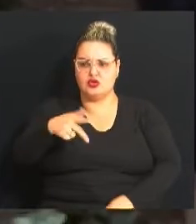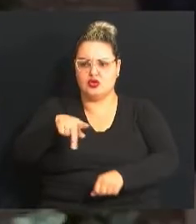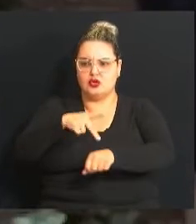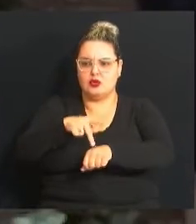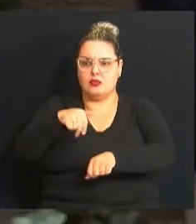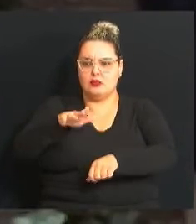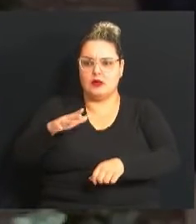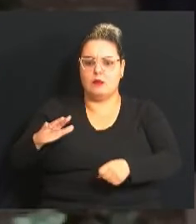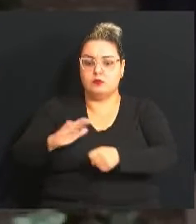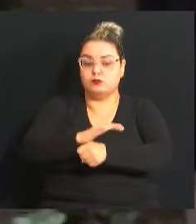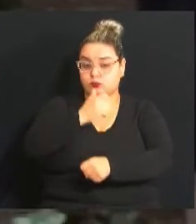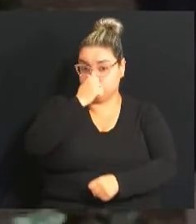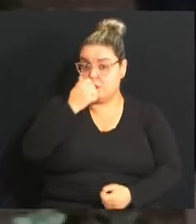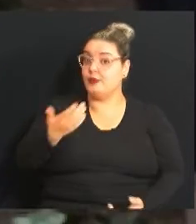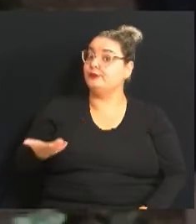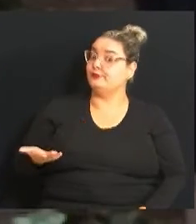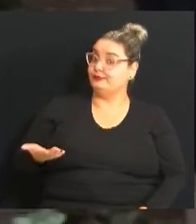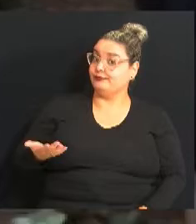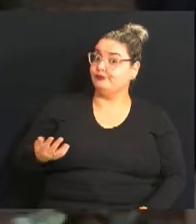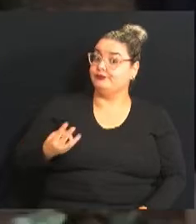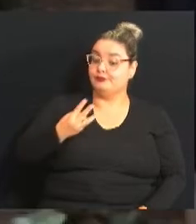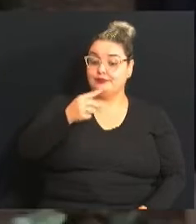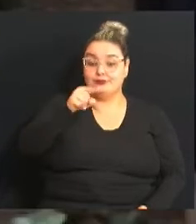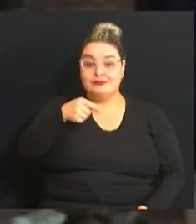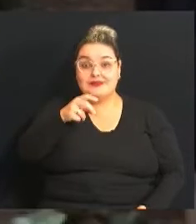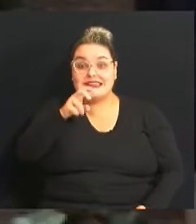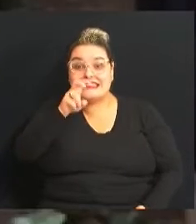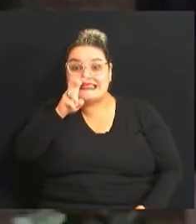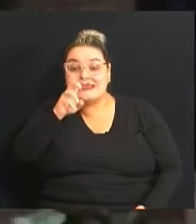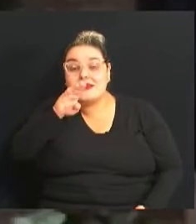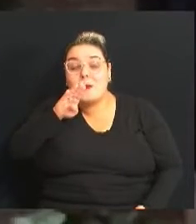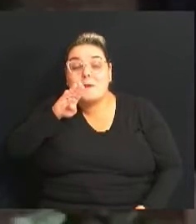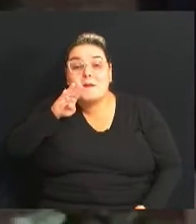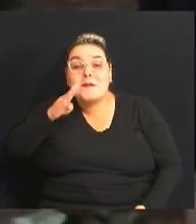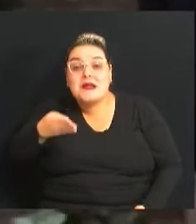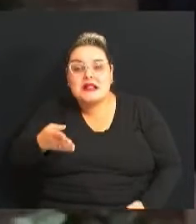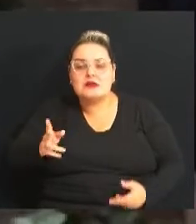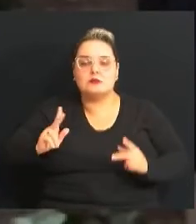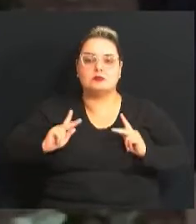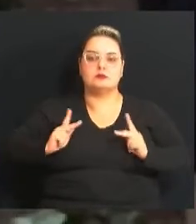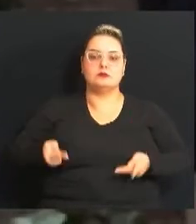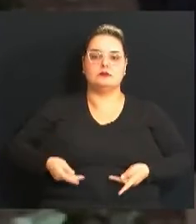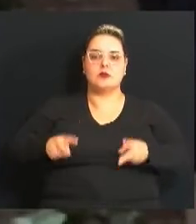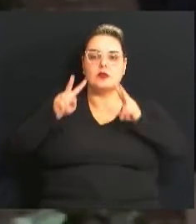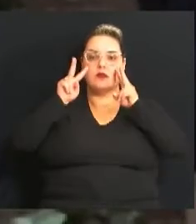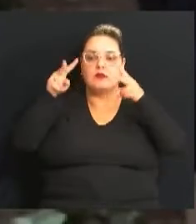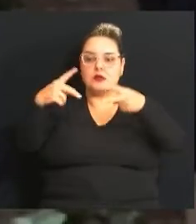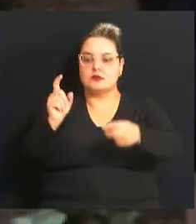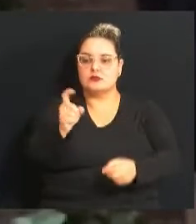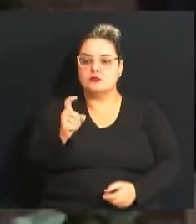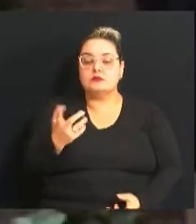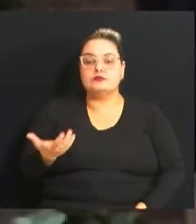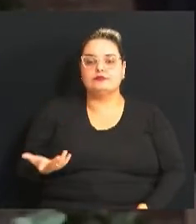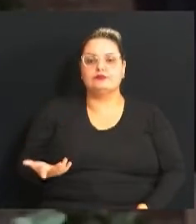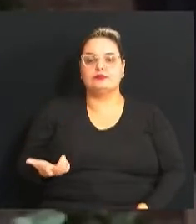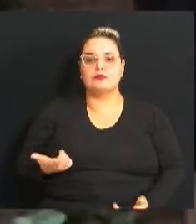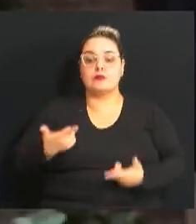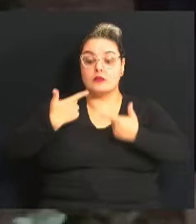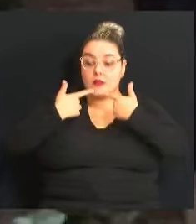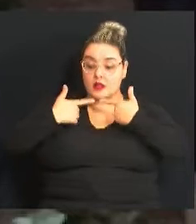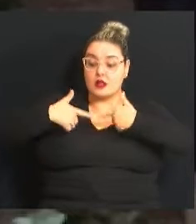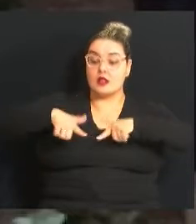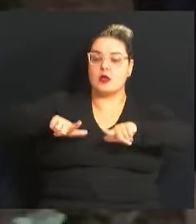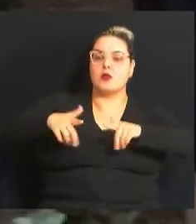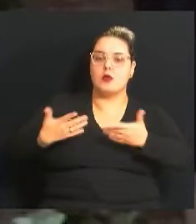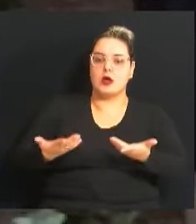populoso. Então, assim, 3,5 bilhões de seres humanos. E a forma como a linguagem se manifesta,